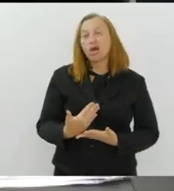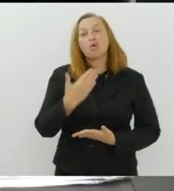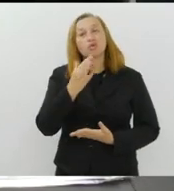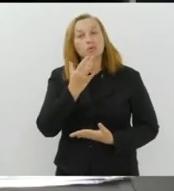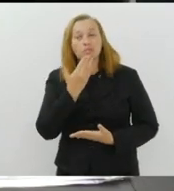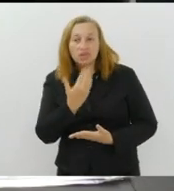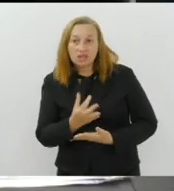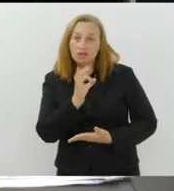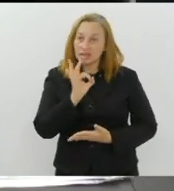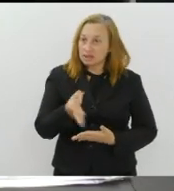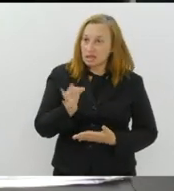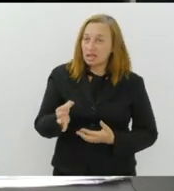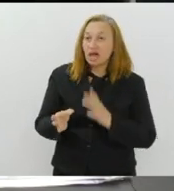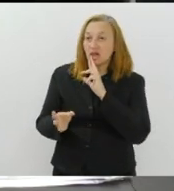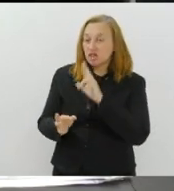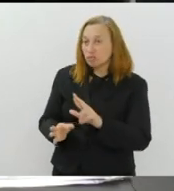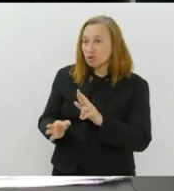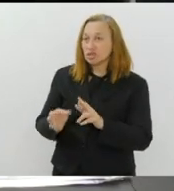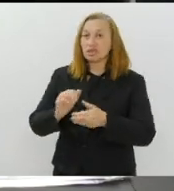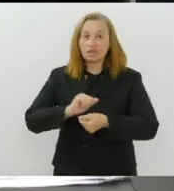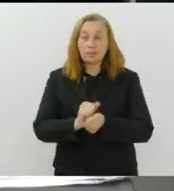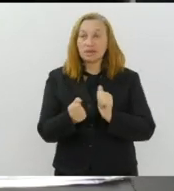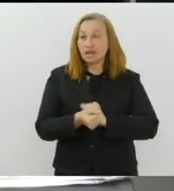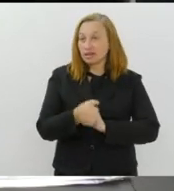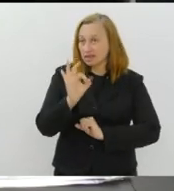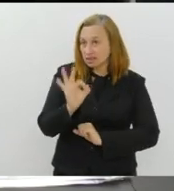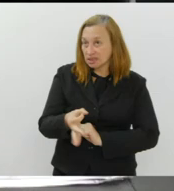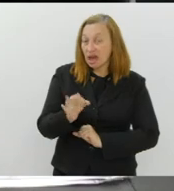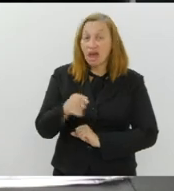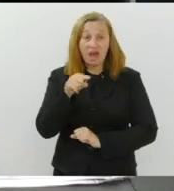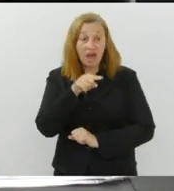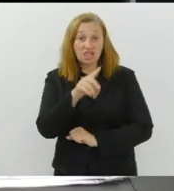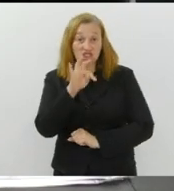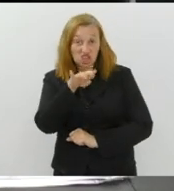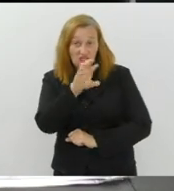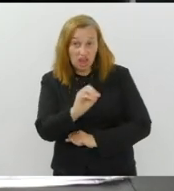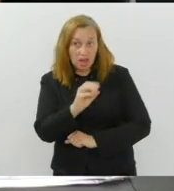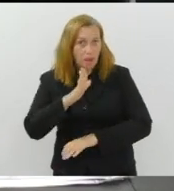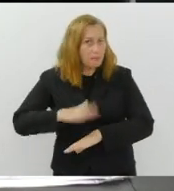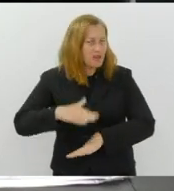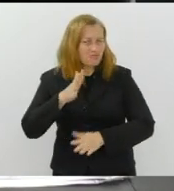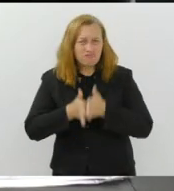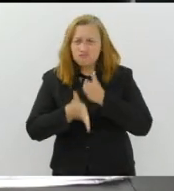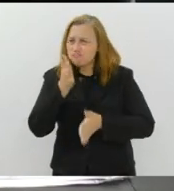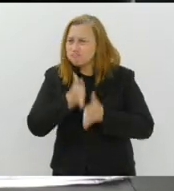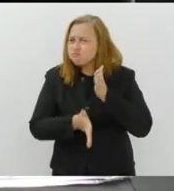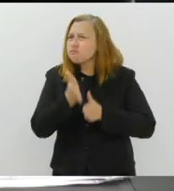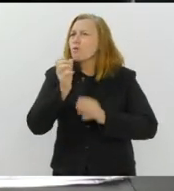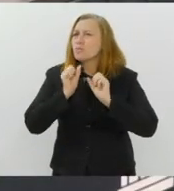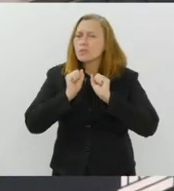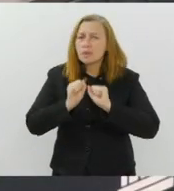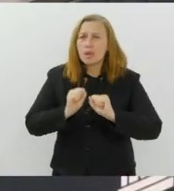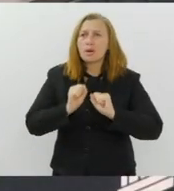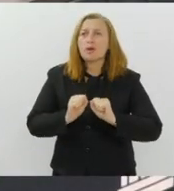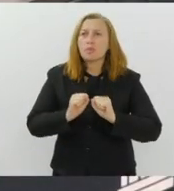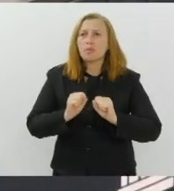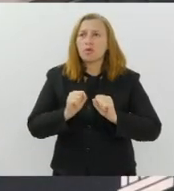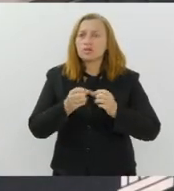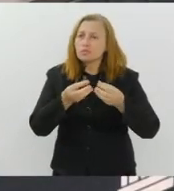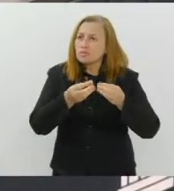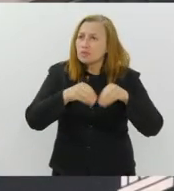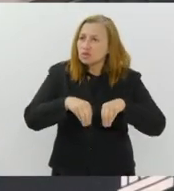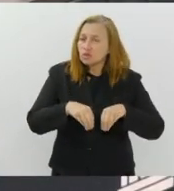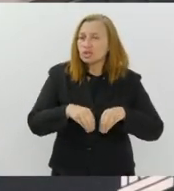certo, a resposta fica mais adequada. Aqui está genérico, é muito mais complexo e pode não dar a celeridade